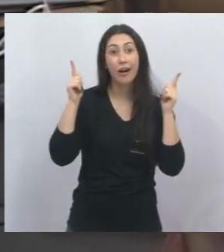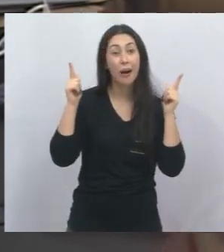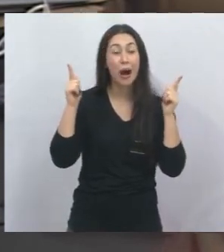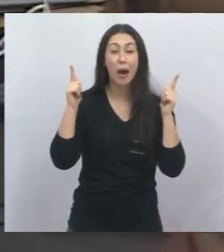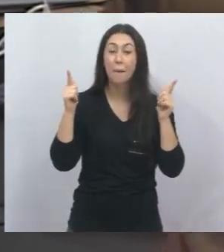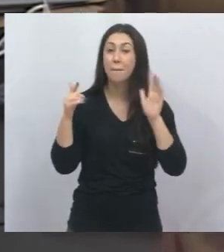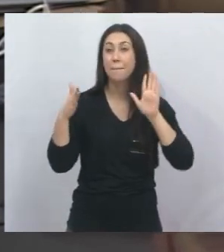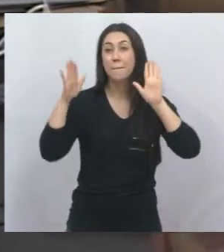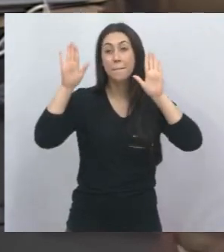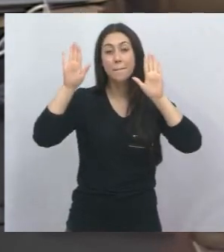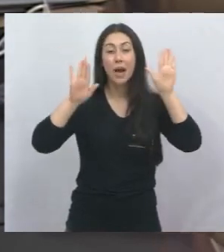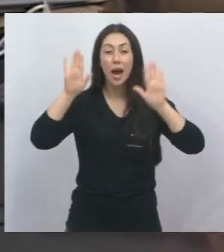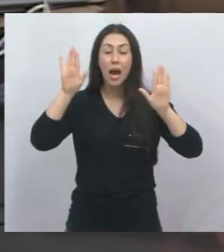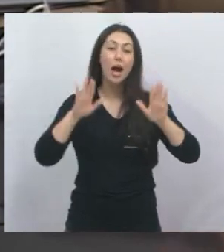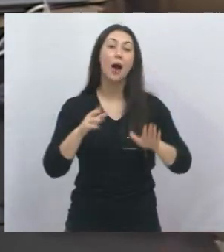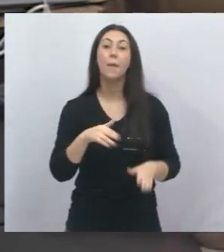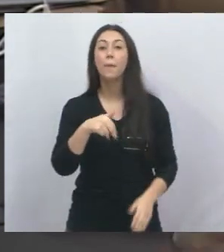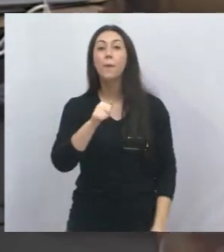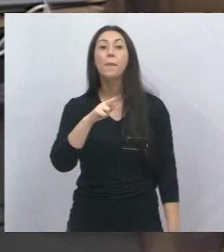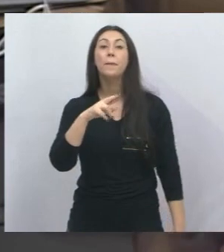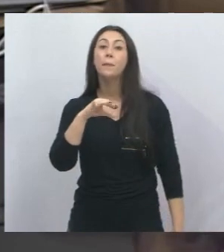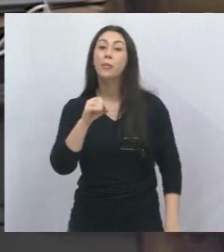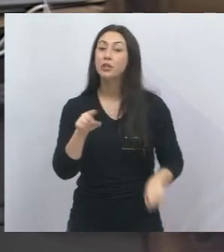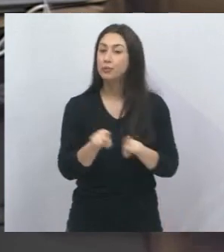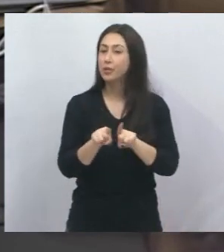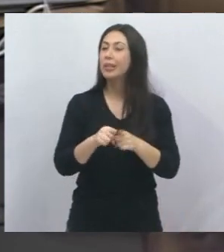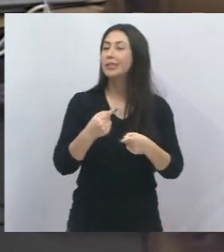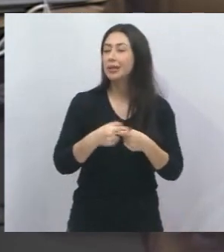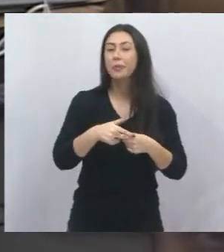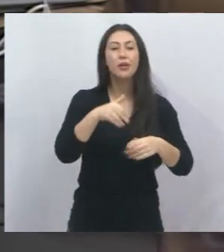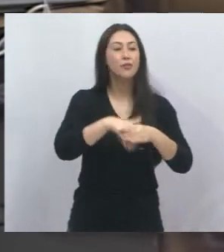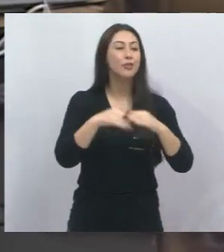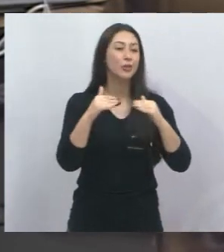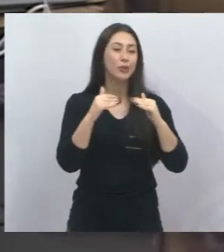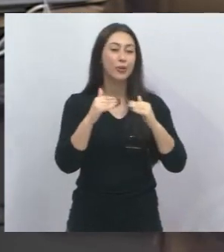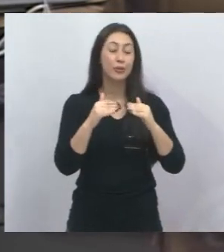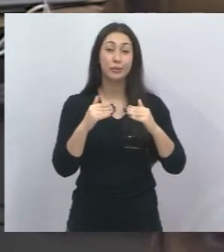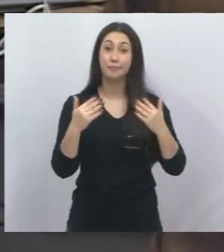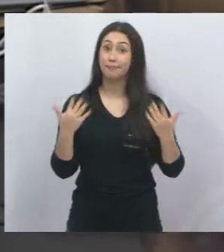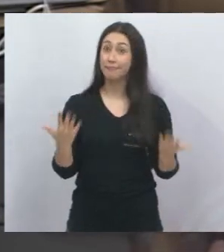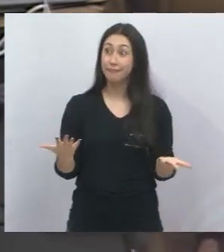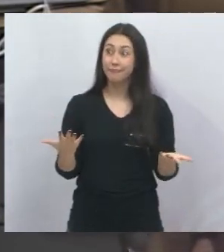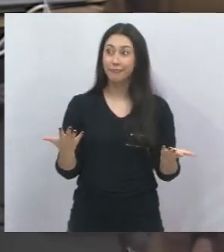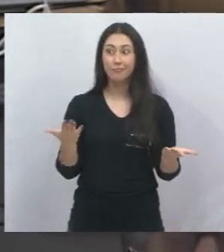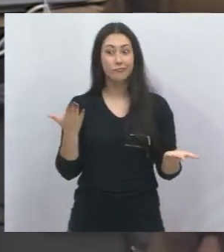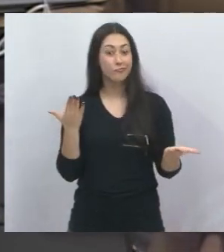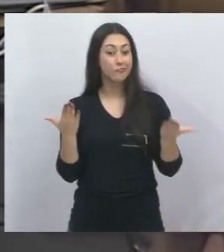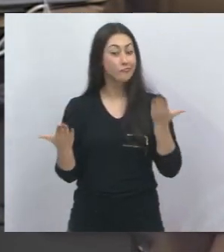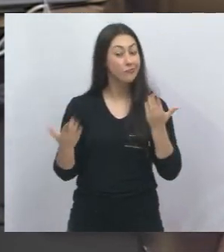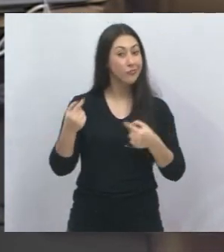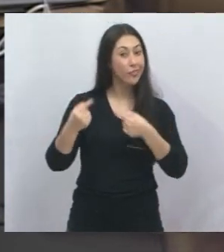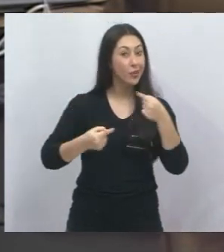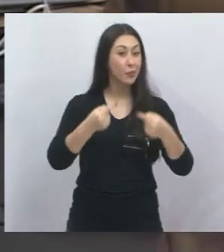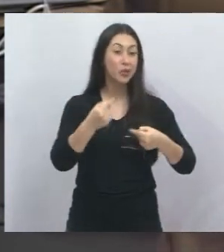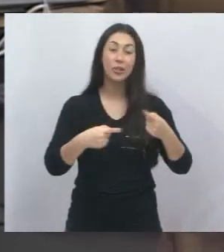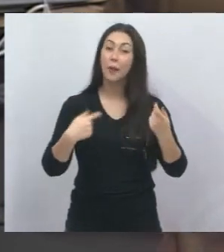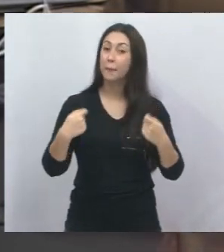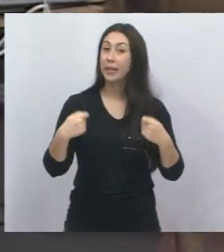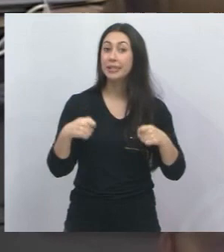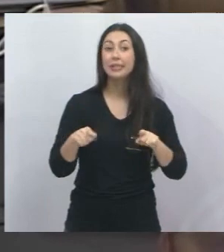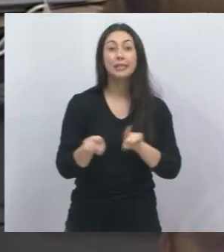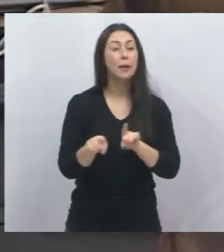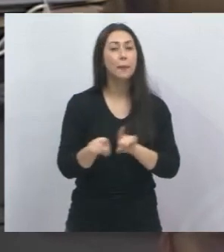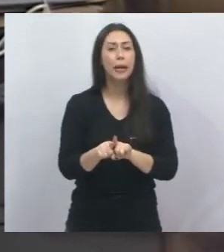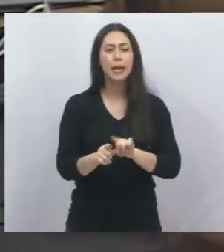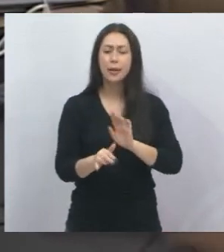Alvino porque ele votou a favor da reforma trabalhista e da Previdência, que o senhor julga ser defensor. Então, a coerência política, ela tem que ser dada com